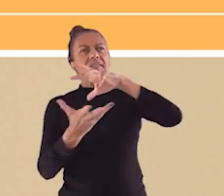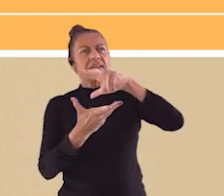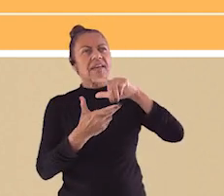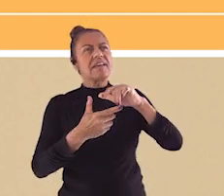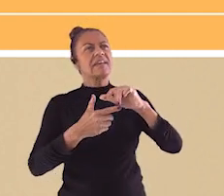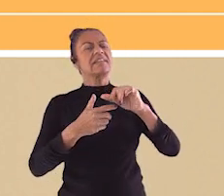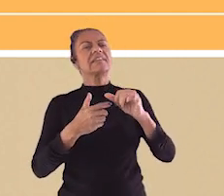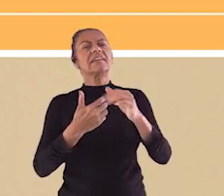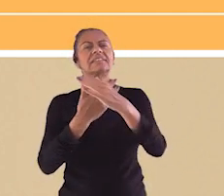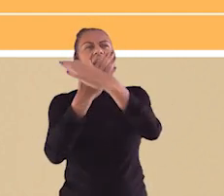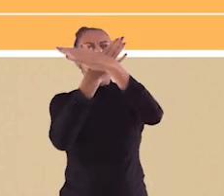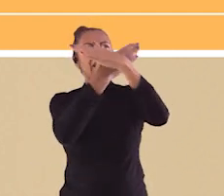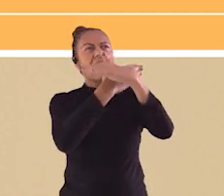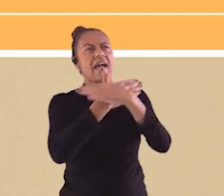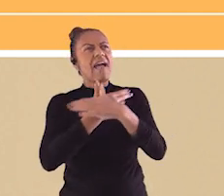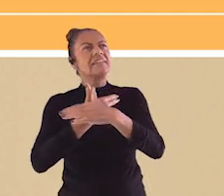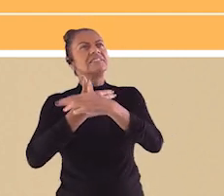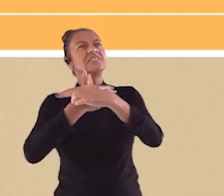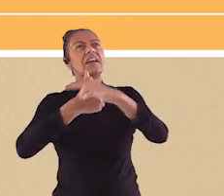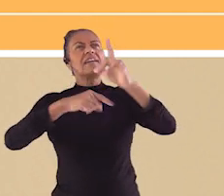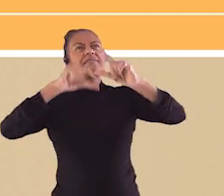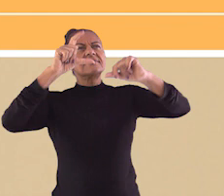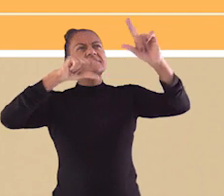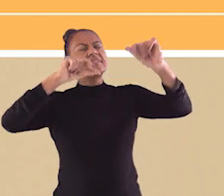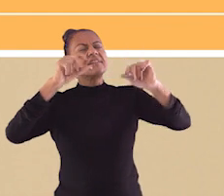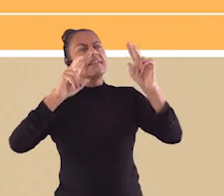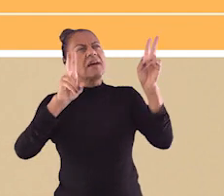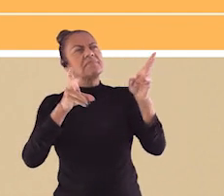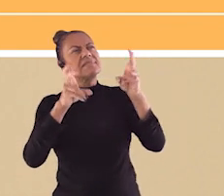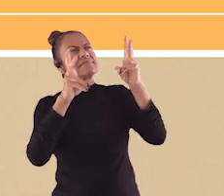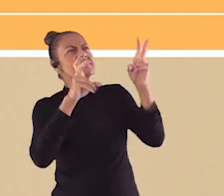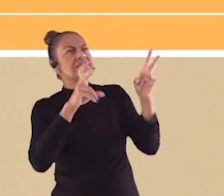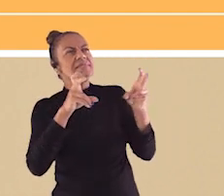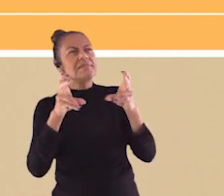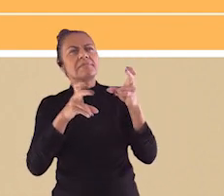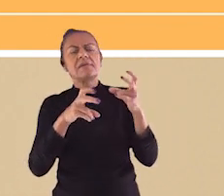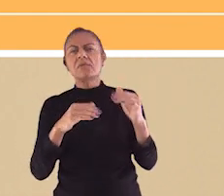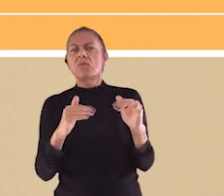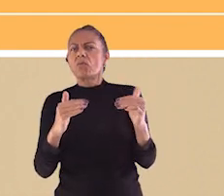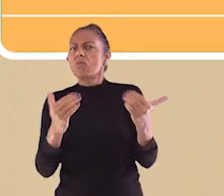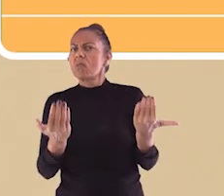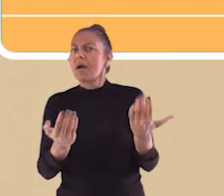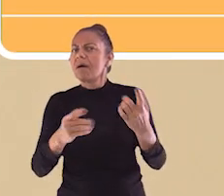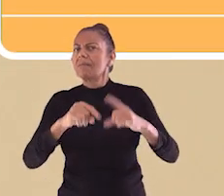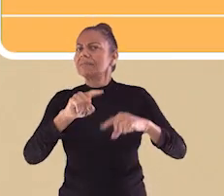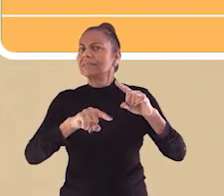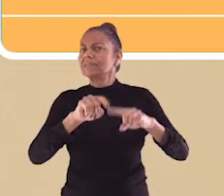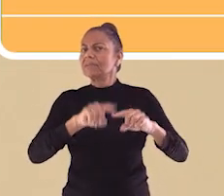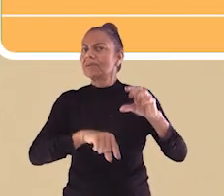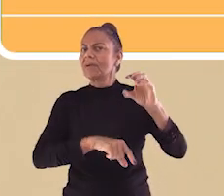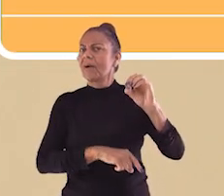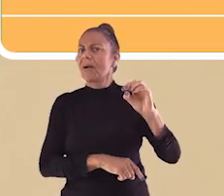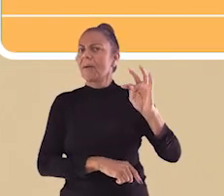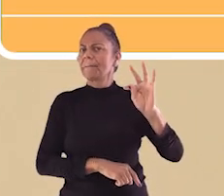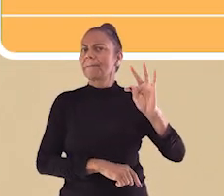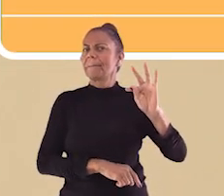estrelas? Vou dar um tempo para que responda esta pergunta na tela.